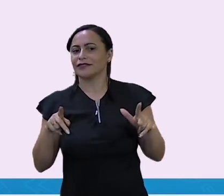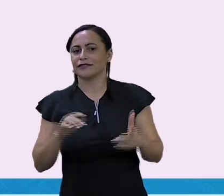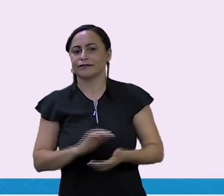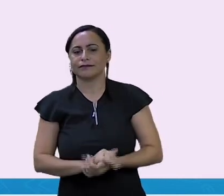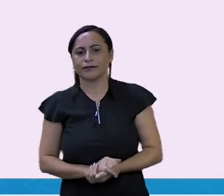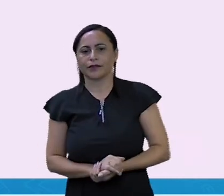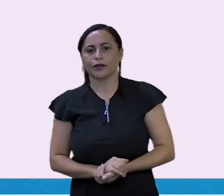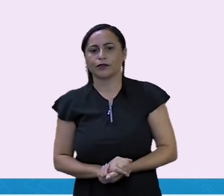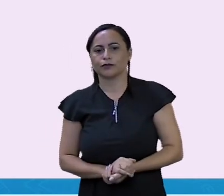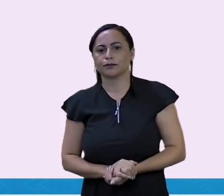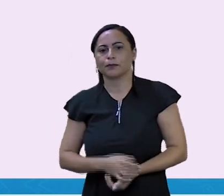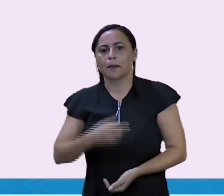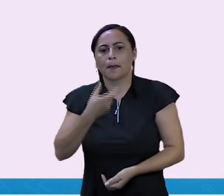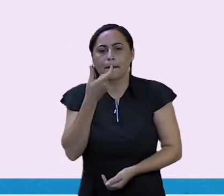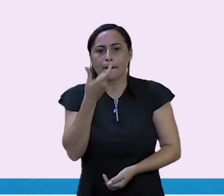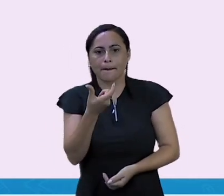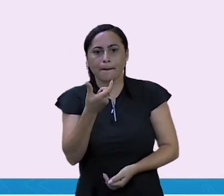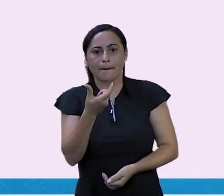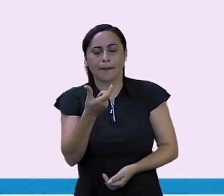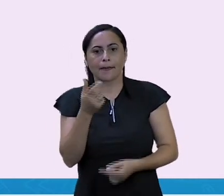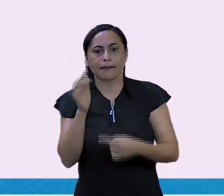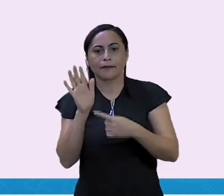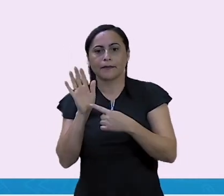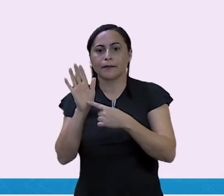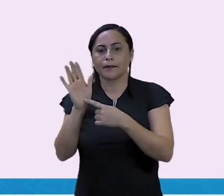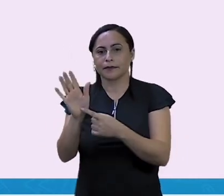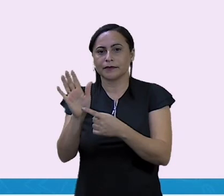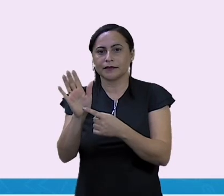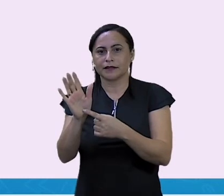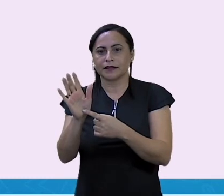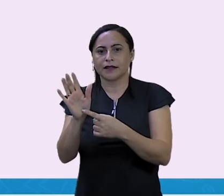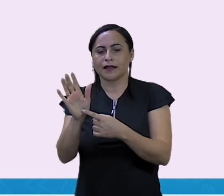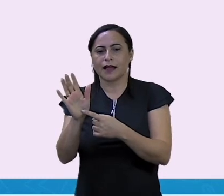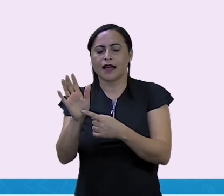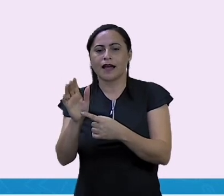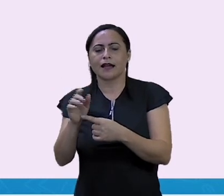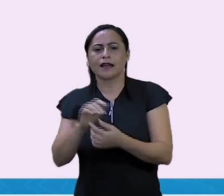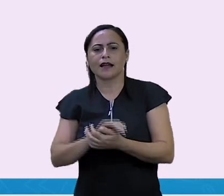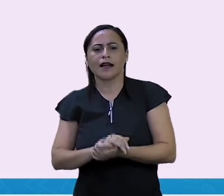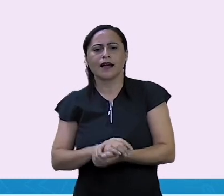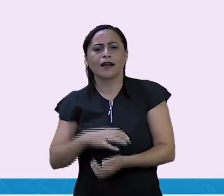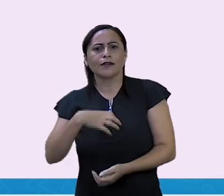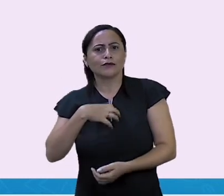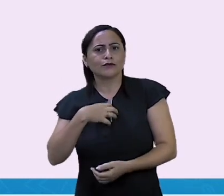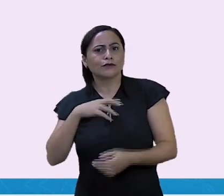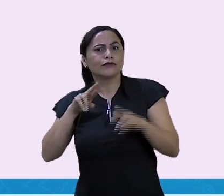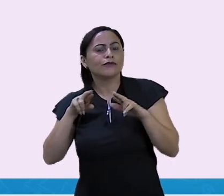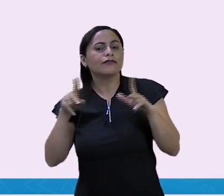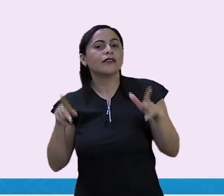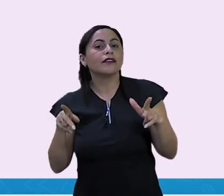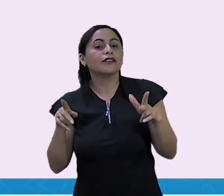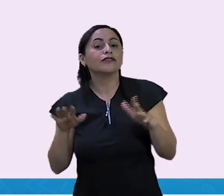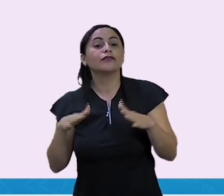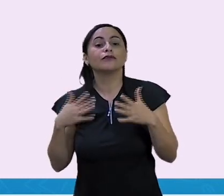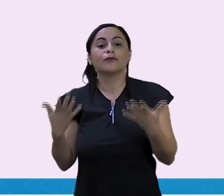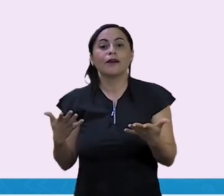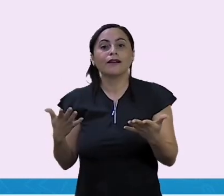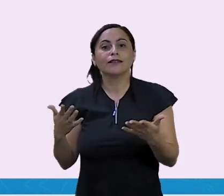ver? A palavra que apresenta homonímia eu acabei de falar que é a